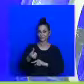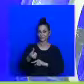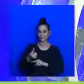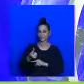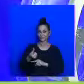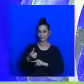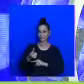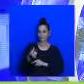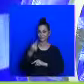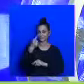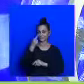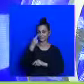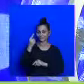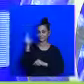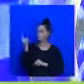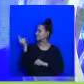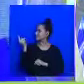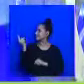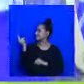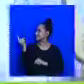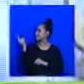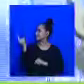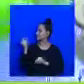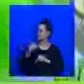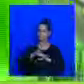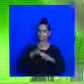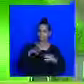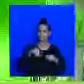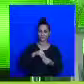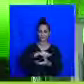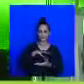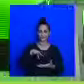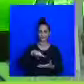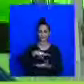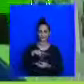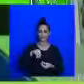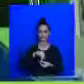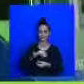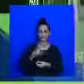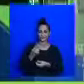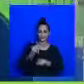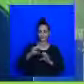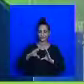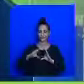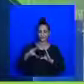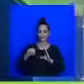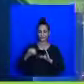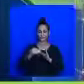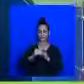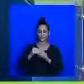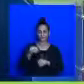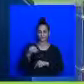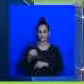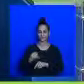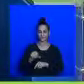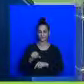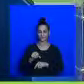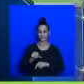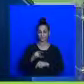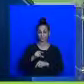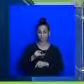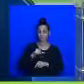posicionada valendo Globo recarregado embaralhando 10 bolas numeradas de 0 a 9